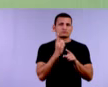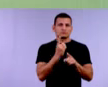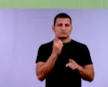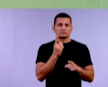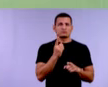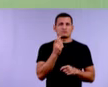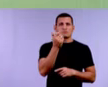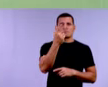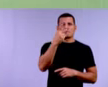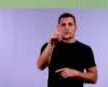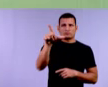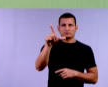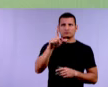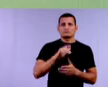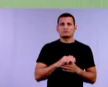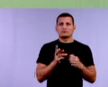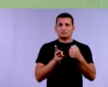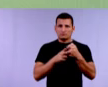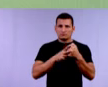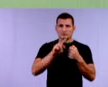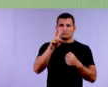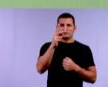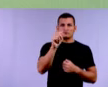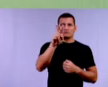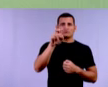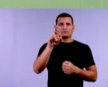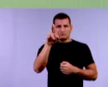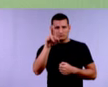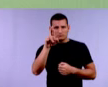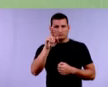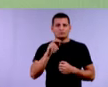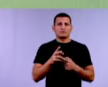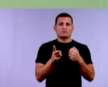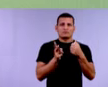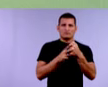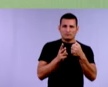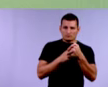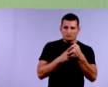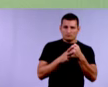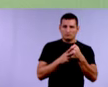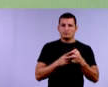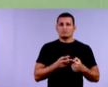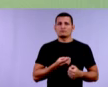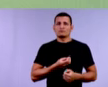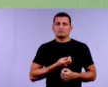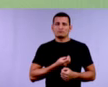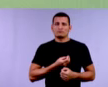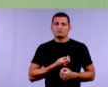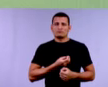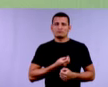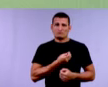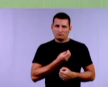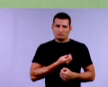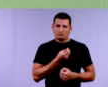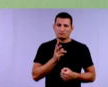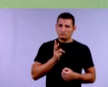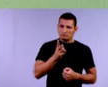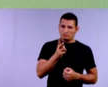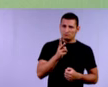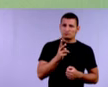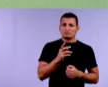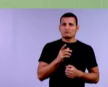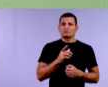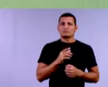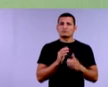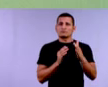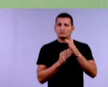plural. O verbo haver e o verbo existir, o verbo haver e o verbo fazer, sempre quando eles indicarem tempo